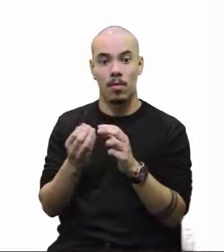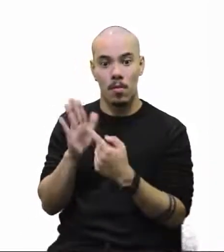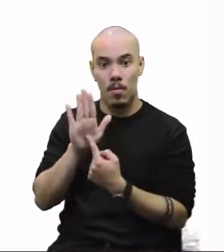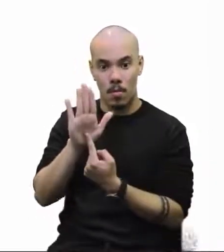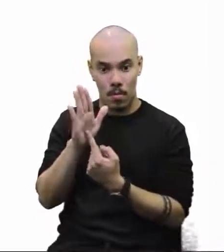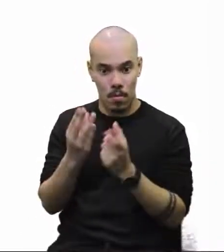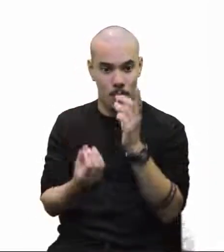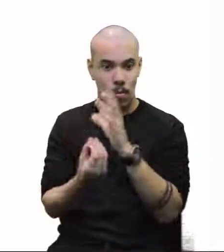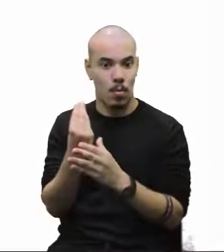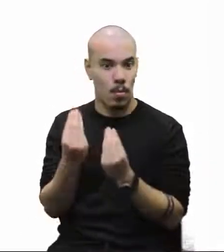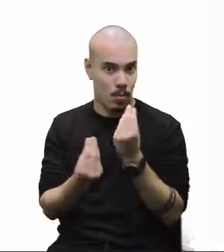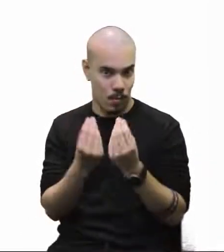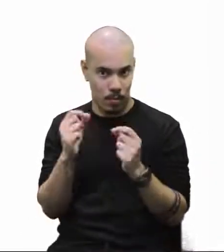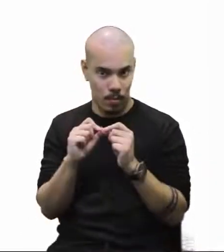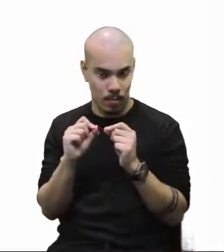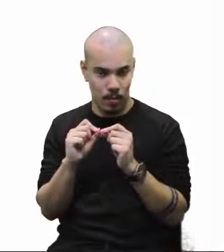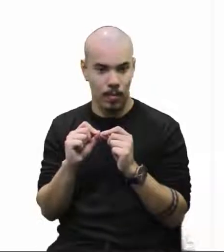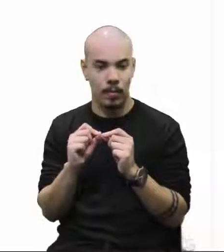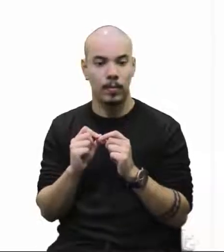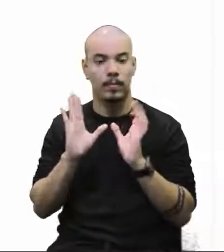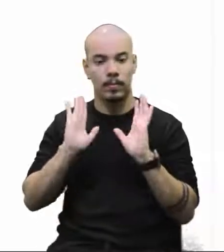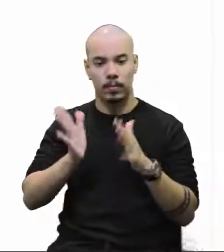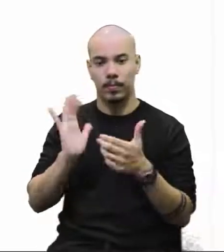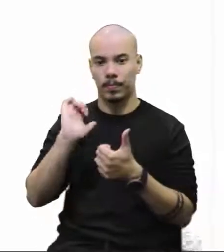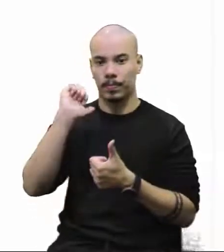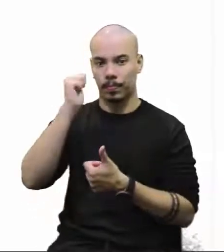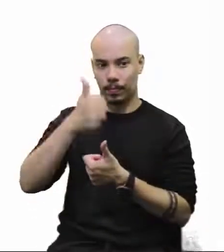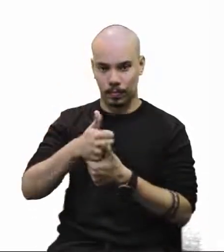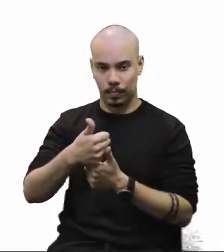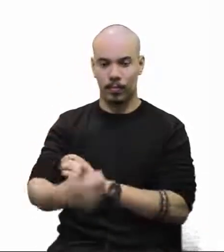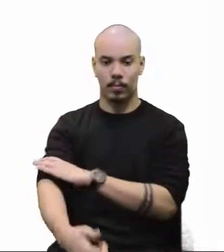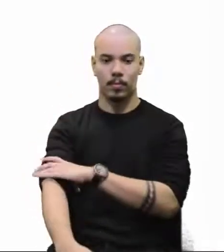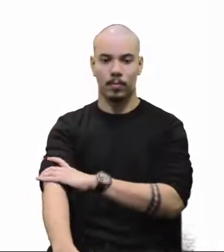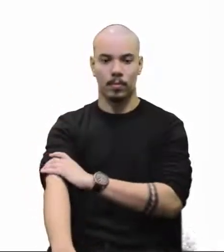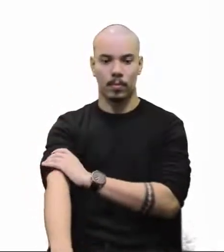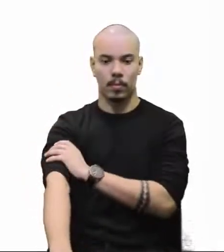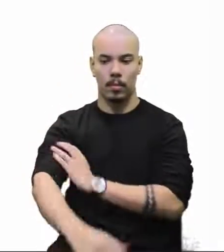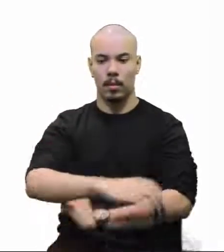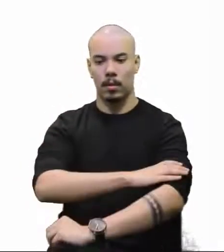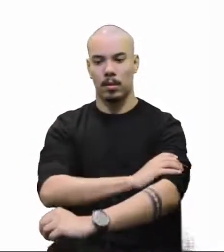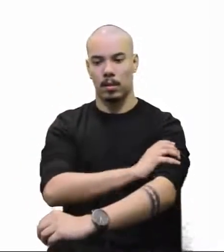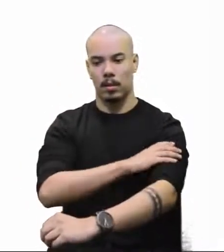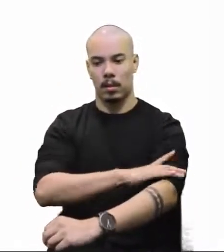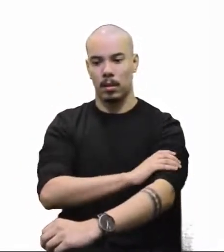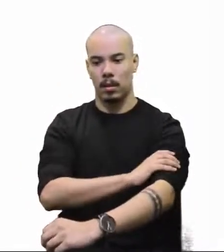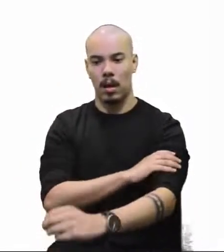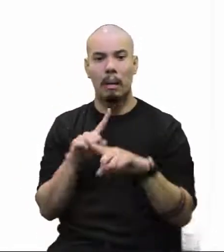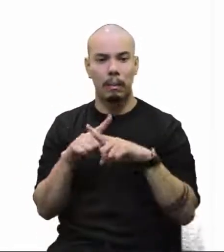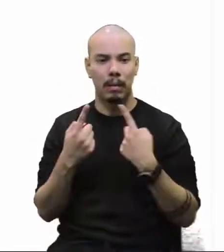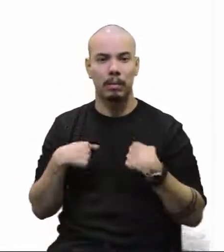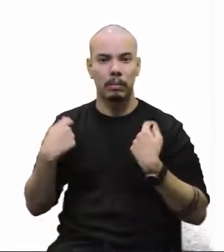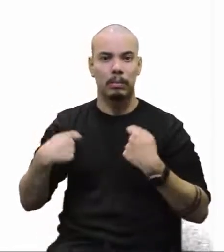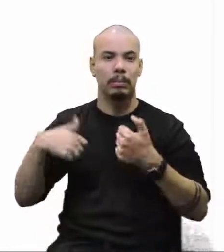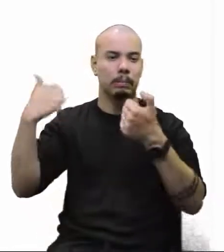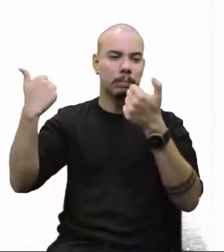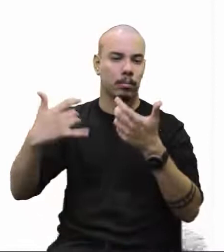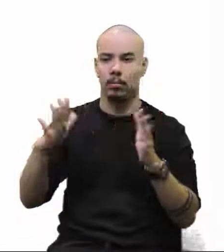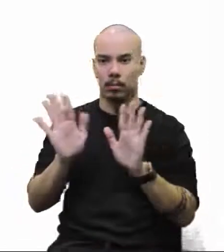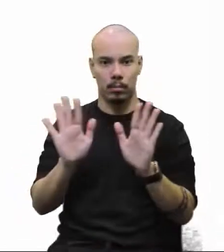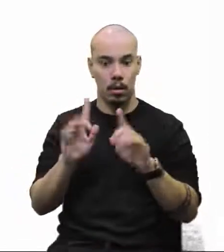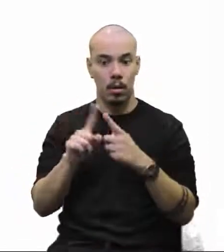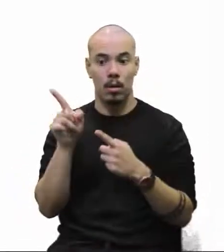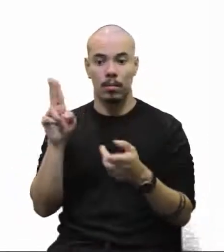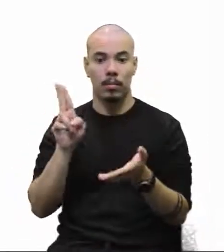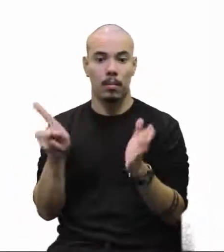justamente. Né? Pronto. Já substituído. Então, esta equação... mas eu vou ter que demonstrar. Não, o nome disso é